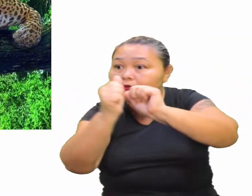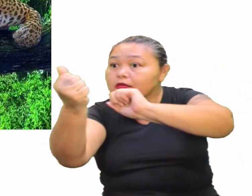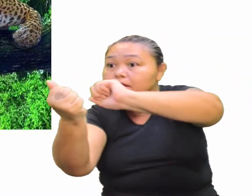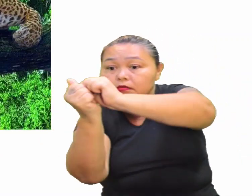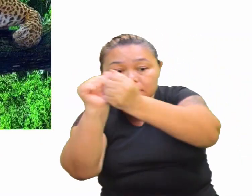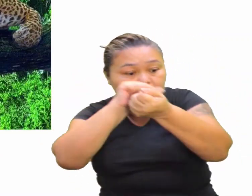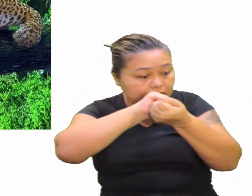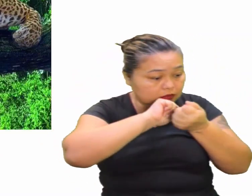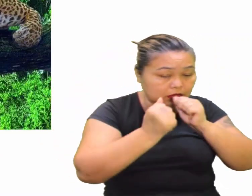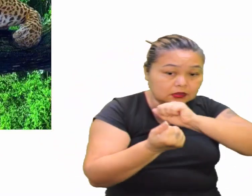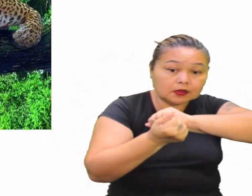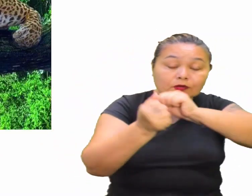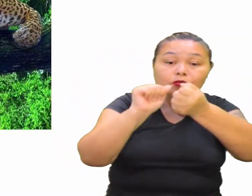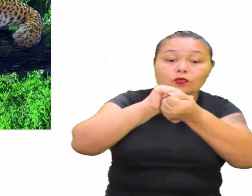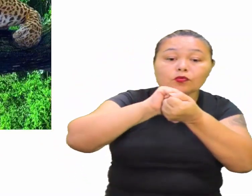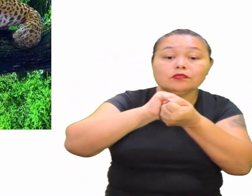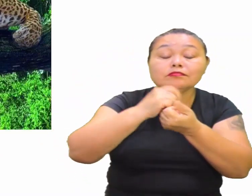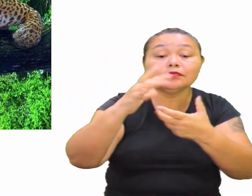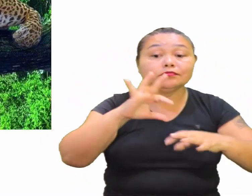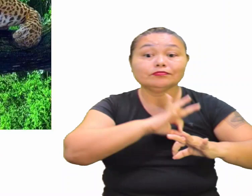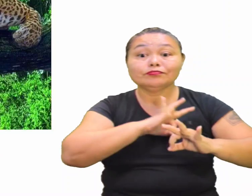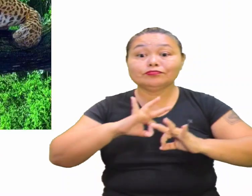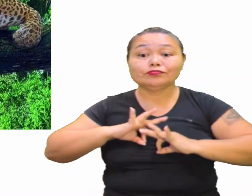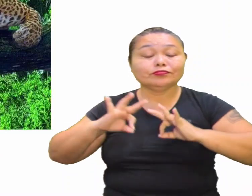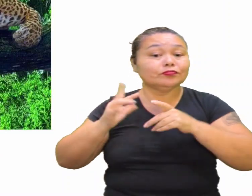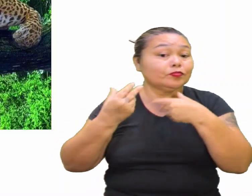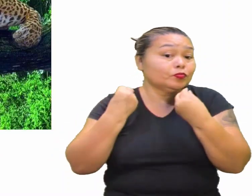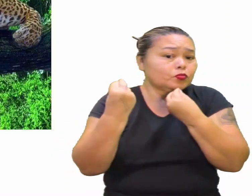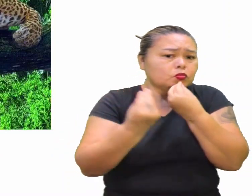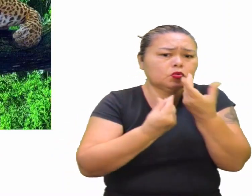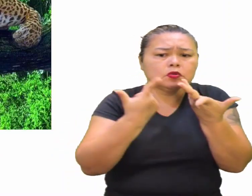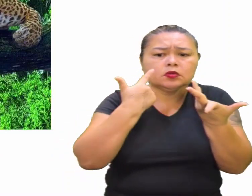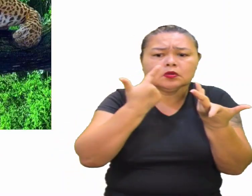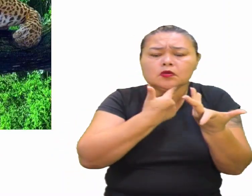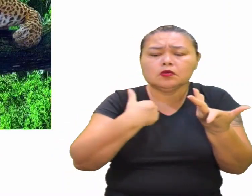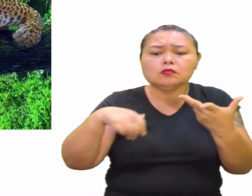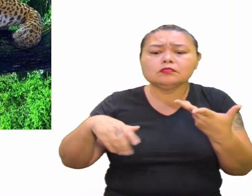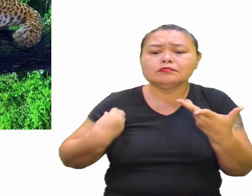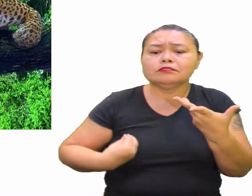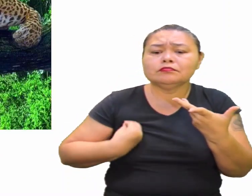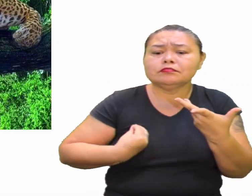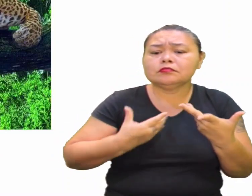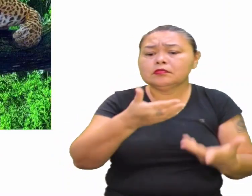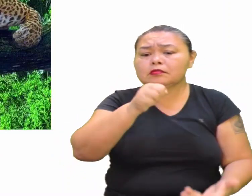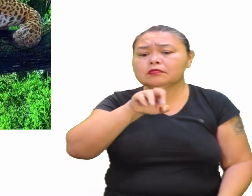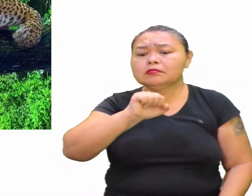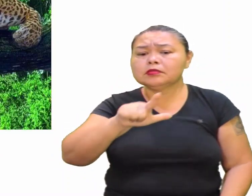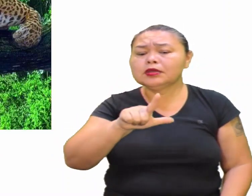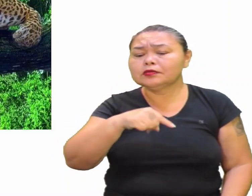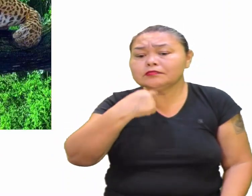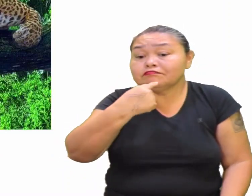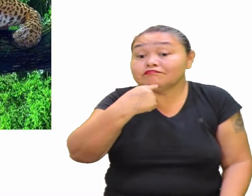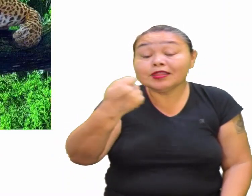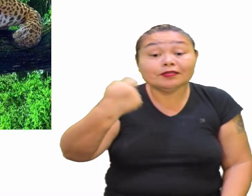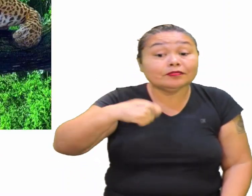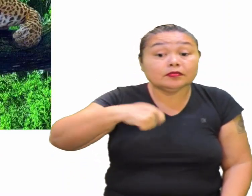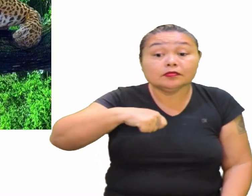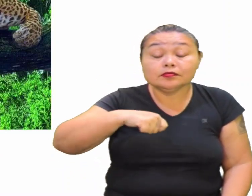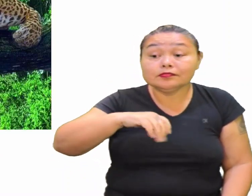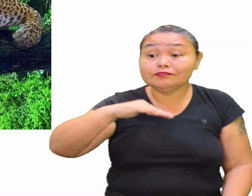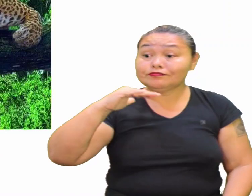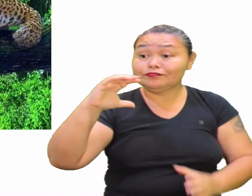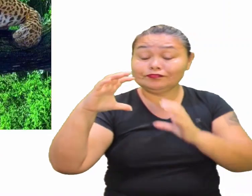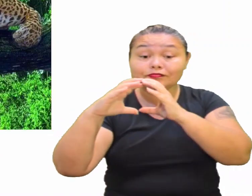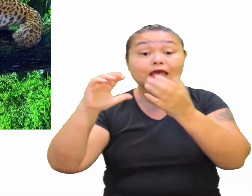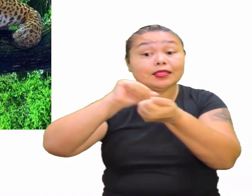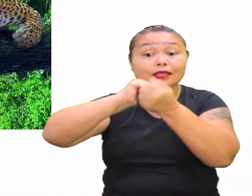dessas fases. Né? Uhum. Imagine uma onça, não tinha como ela viver num ambiente seral. Não tem como. Para ela vai virar um ambiente inóspito.